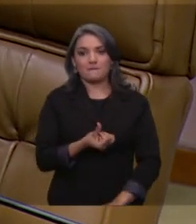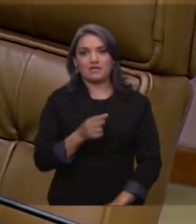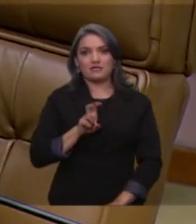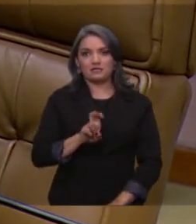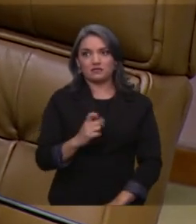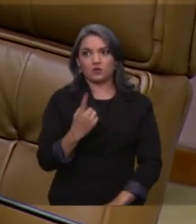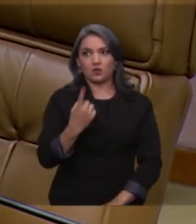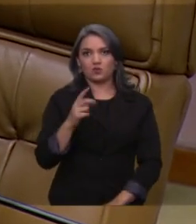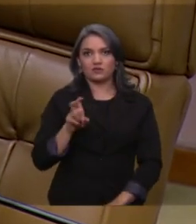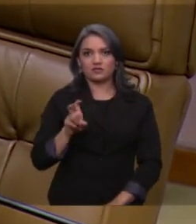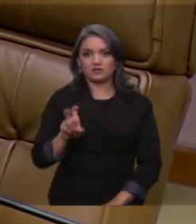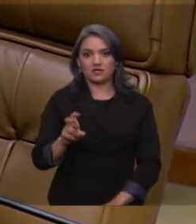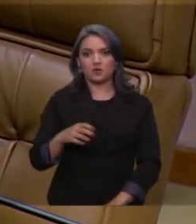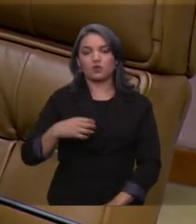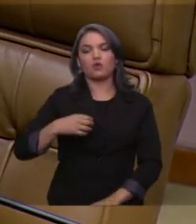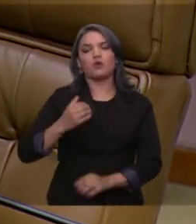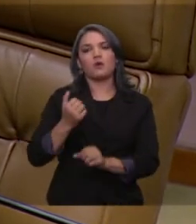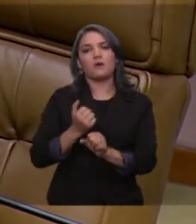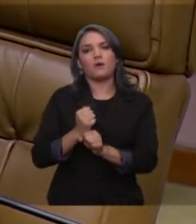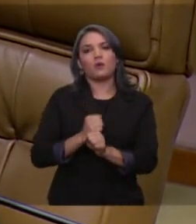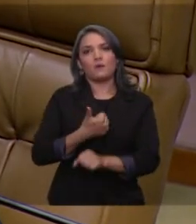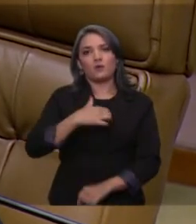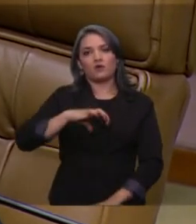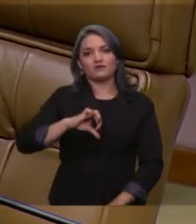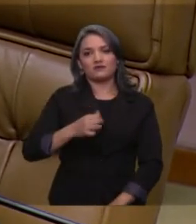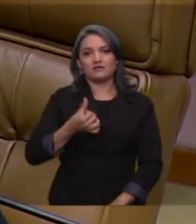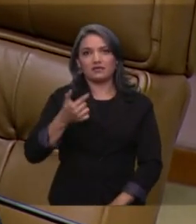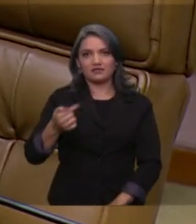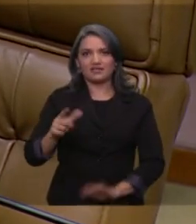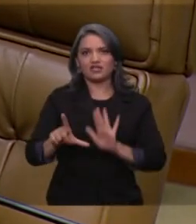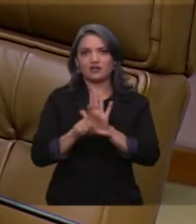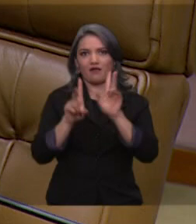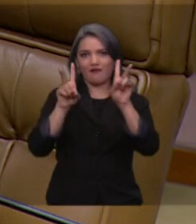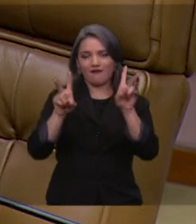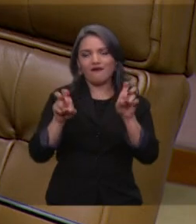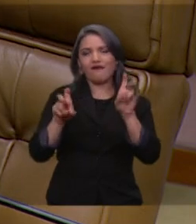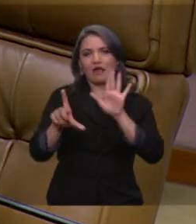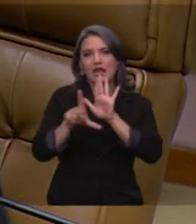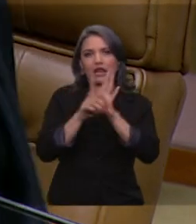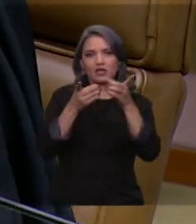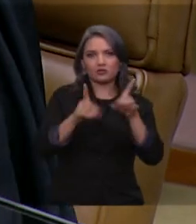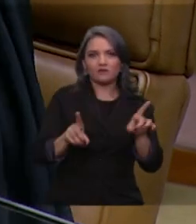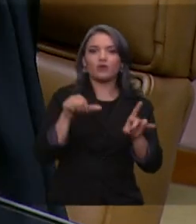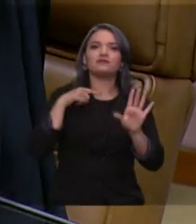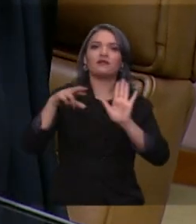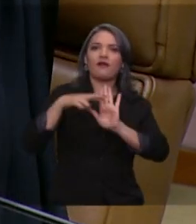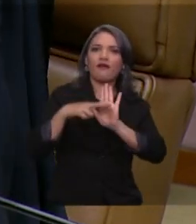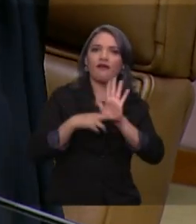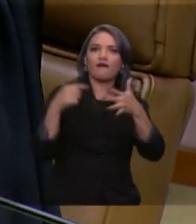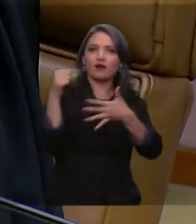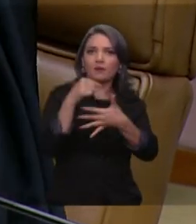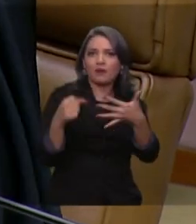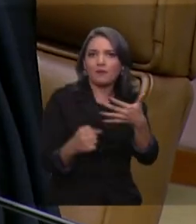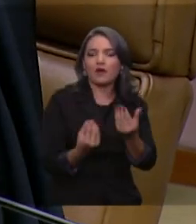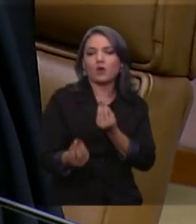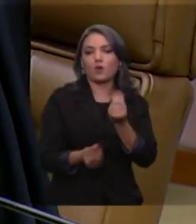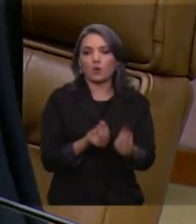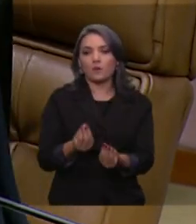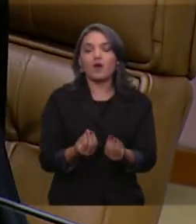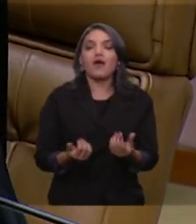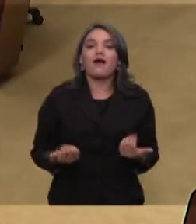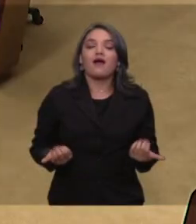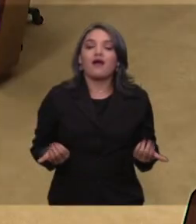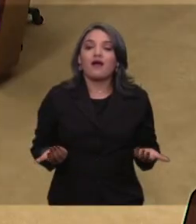6515 de 77, a Lei do Divórcio, regulamentou o divórcio. E nesse